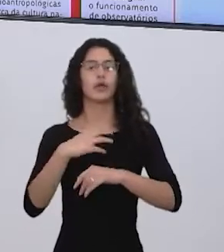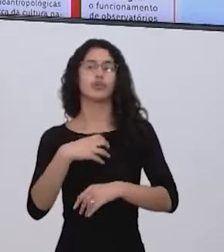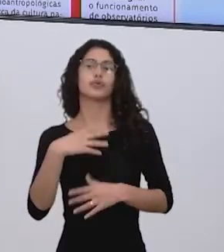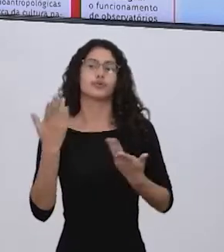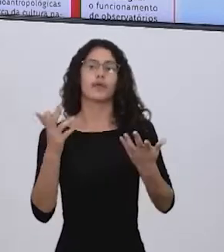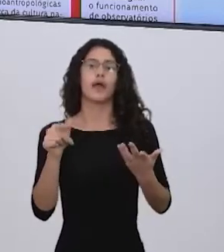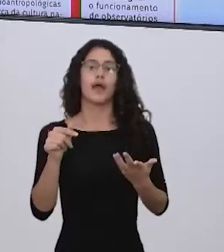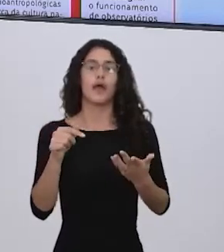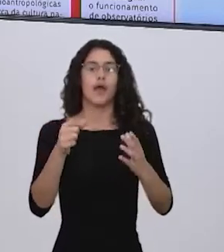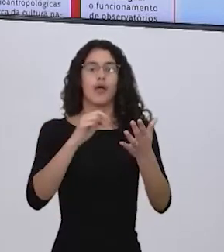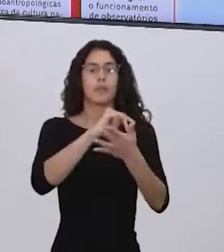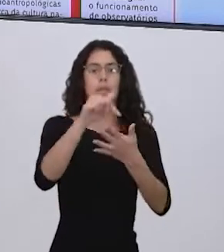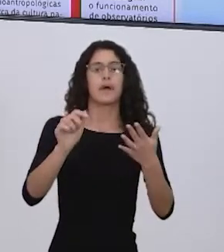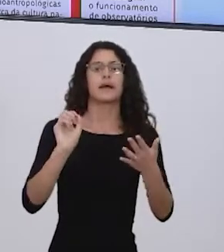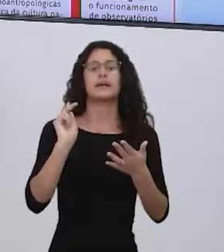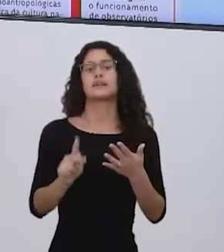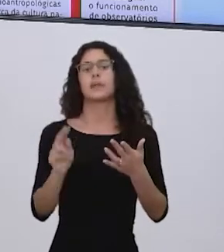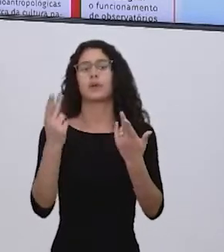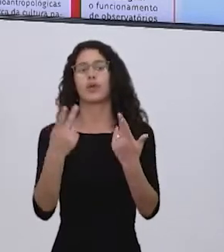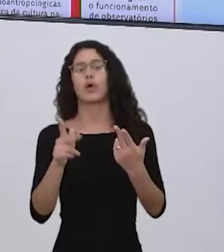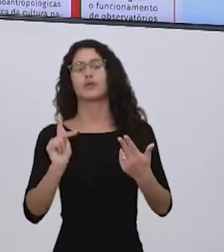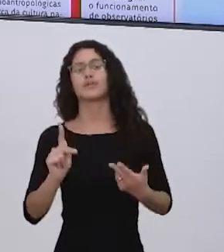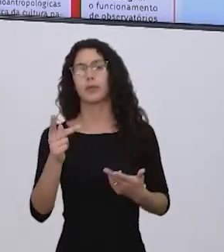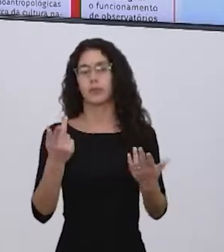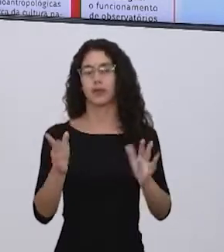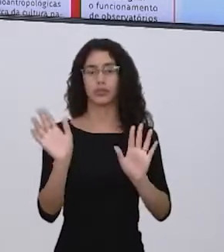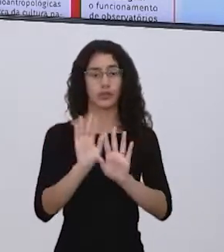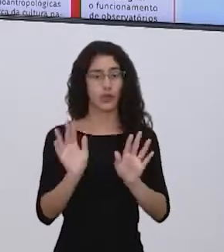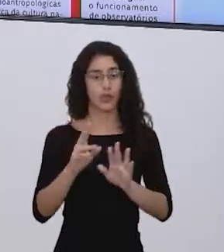tipo, as coisas sempre foram assim, sempre